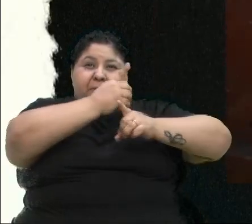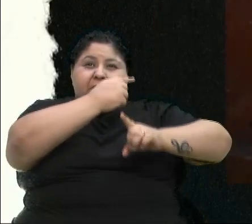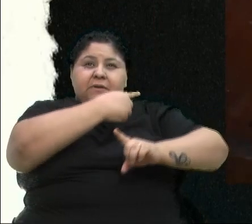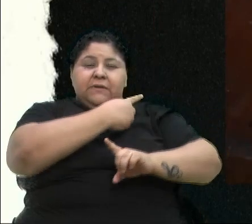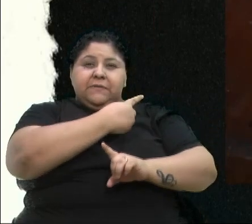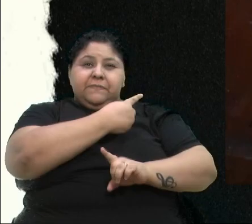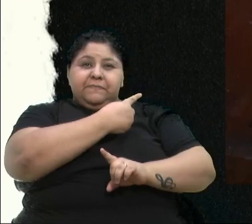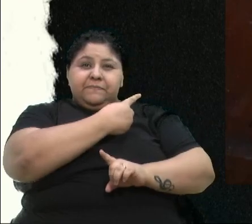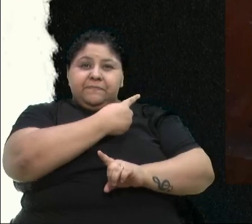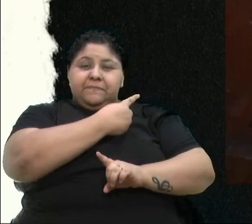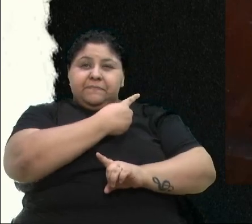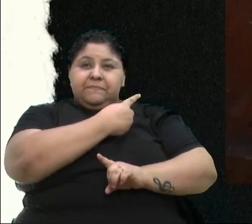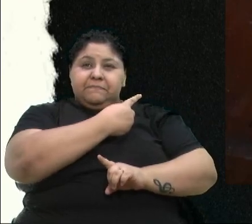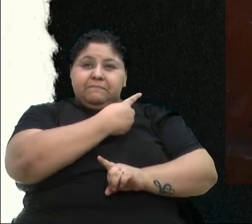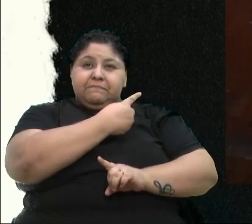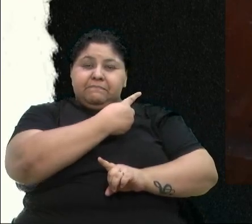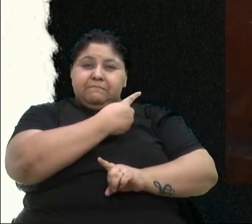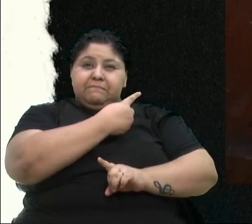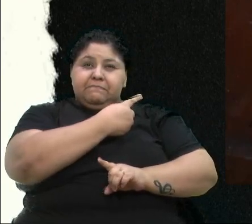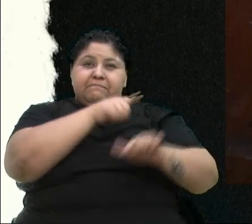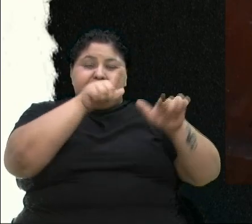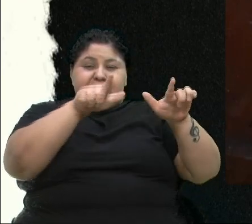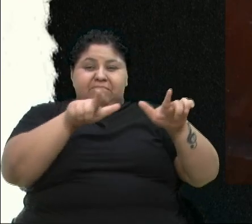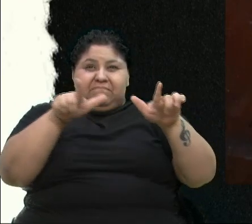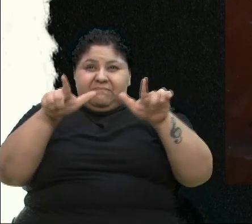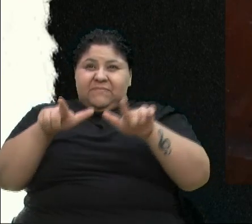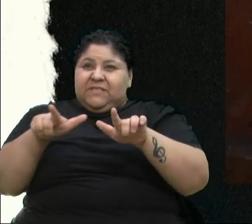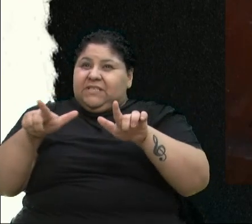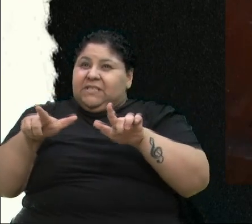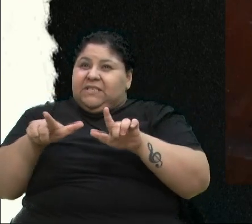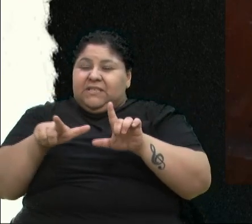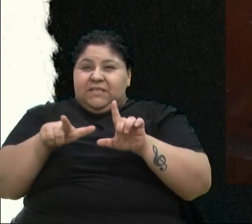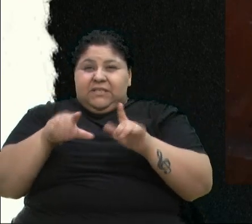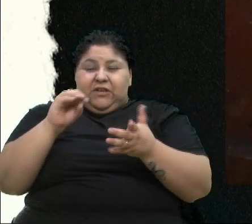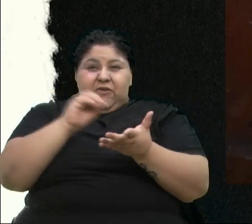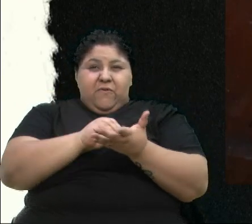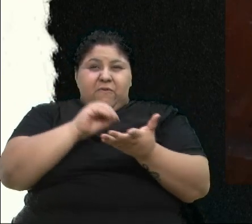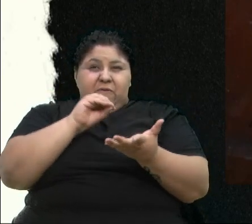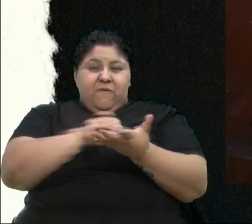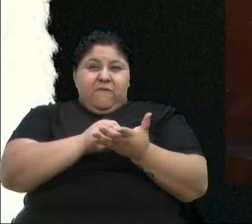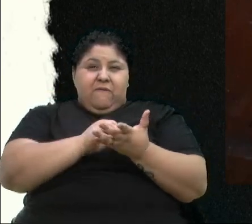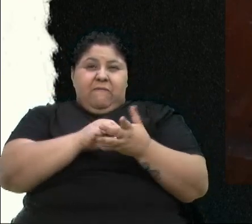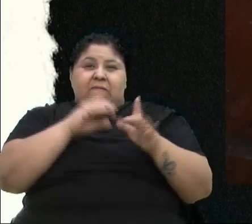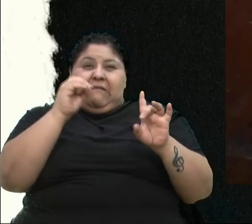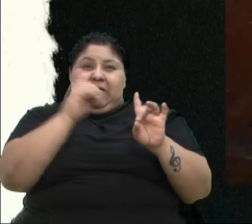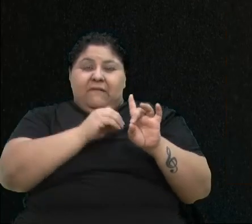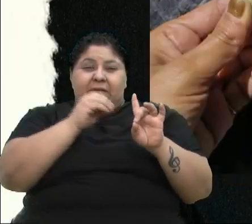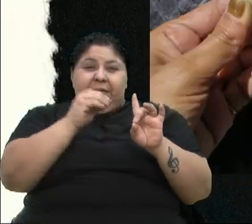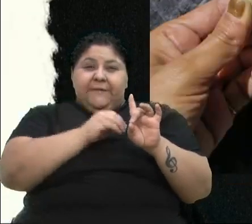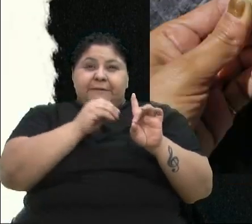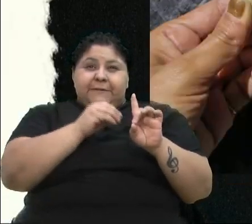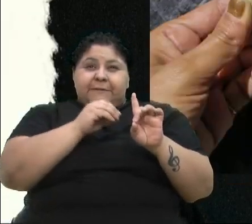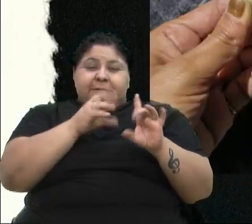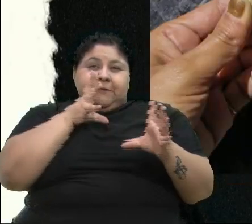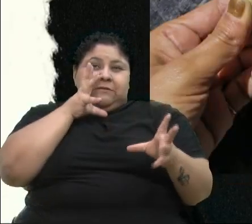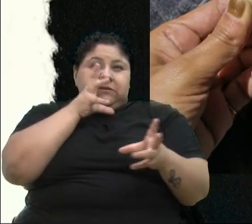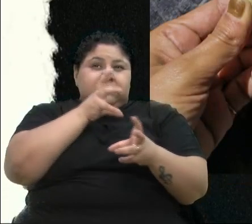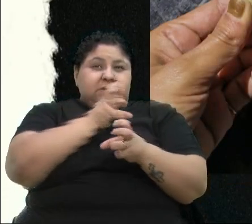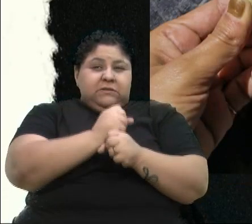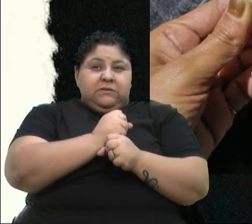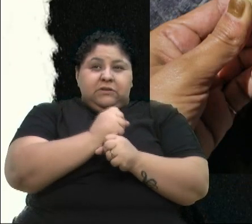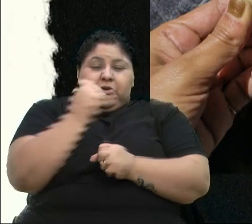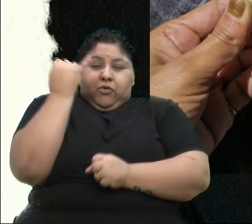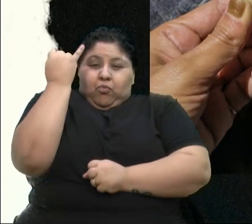Pode passar a próxima. Um ambiente totalmente insalubre. A gente vê que os animais estão desnutridos,